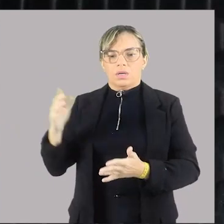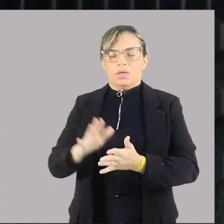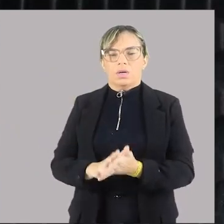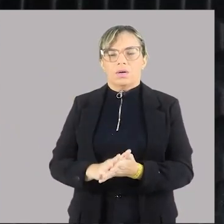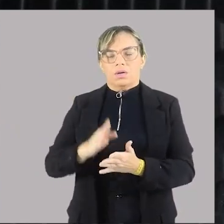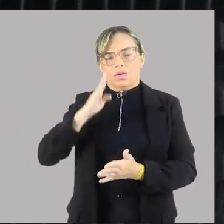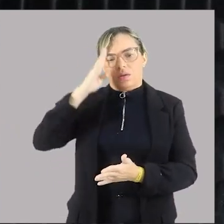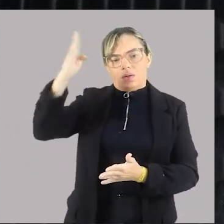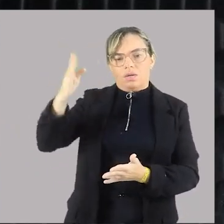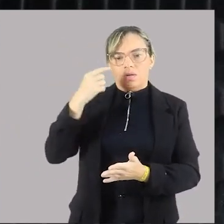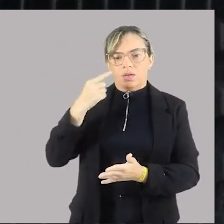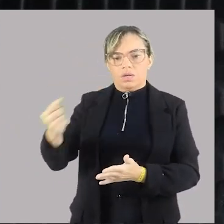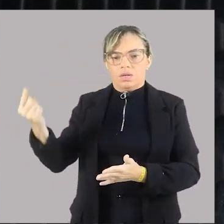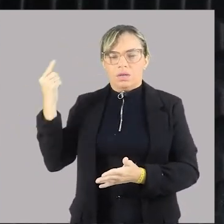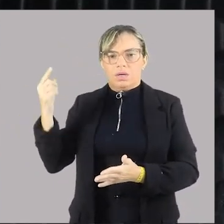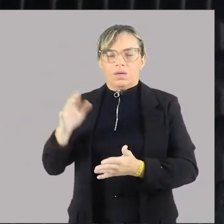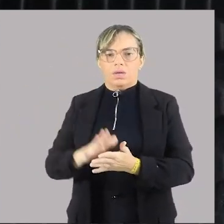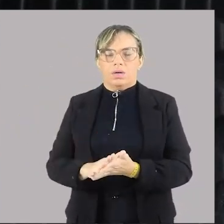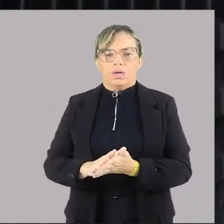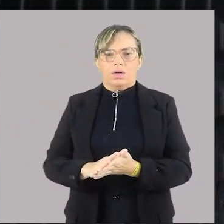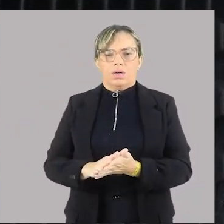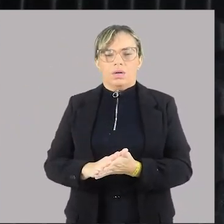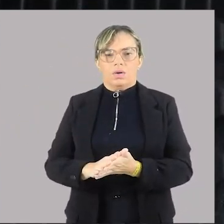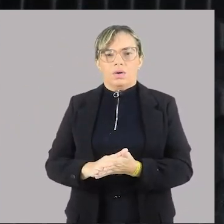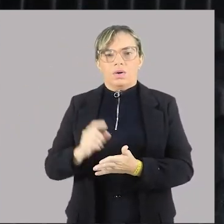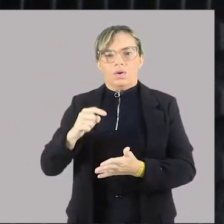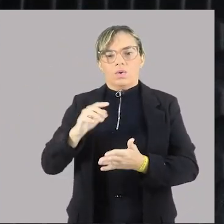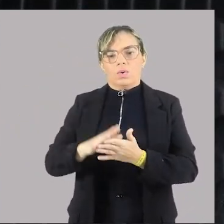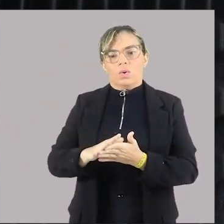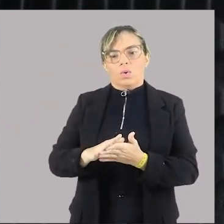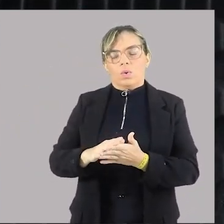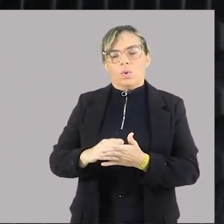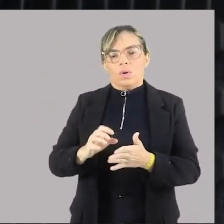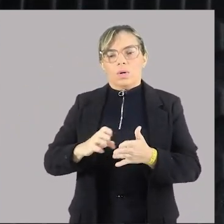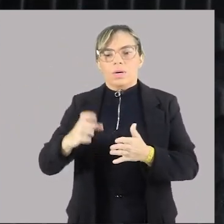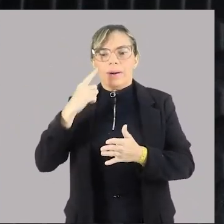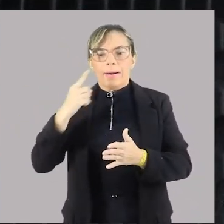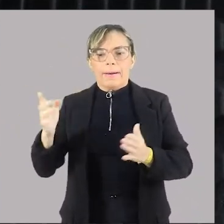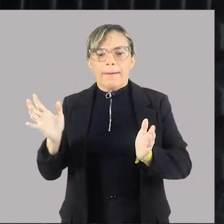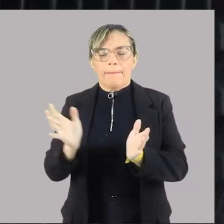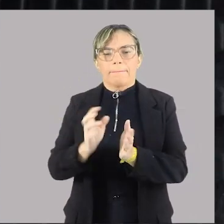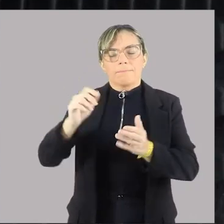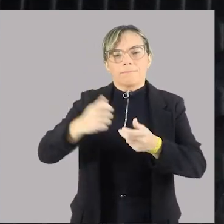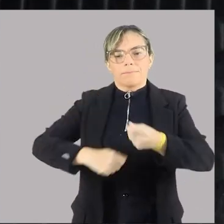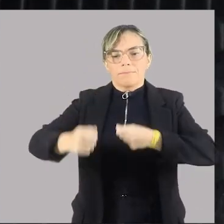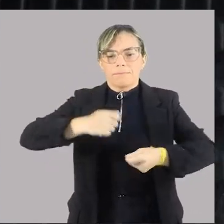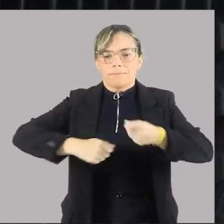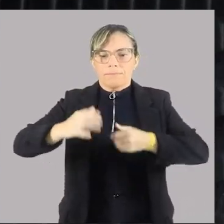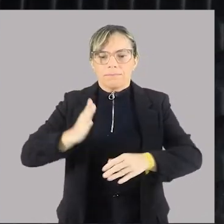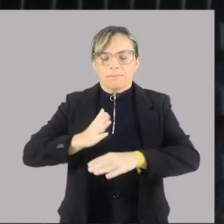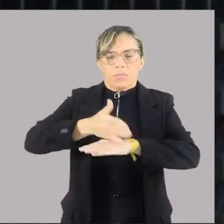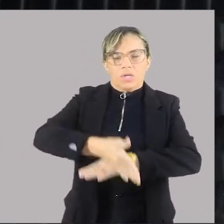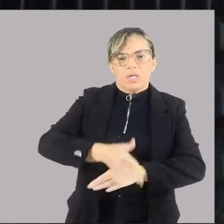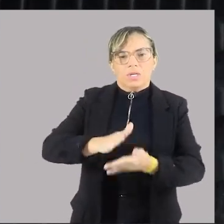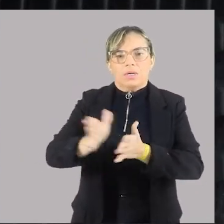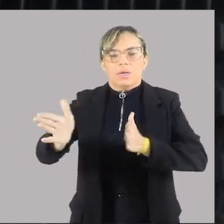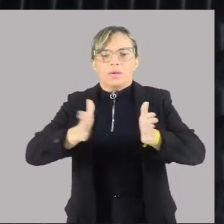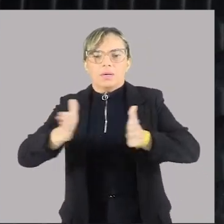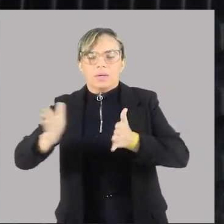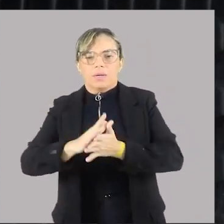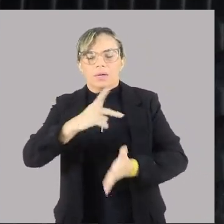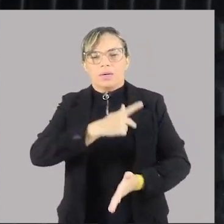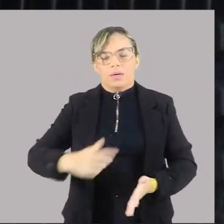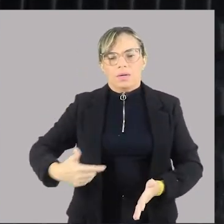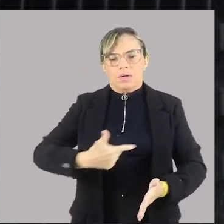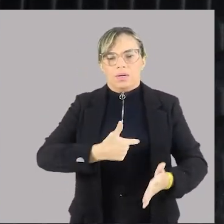a principal estatal que representou o nacionalismo econômico intervencionista de Vargas. Uma